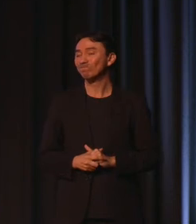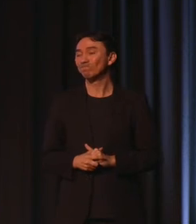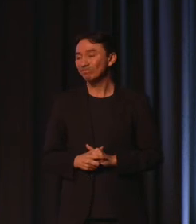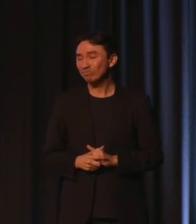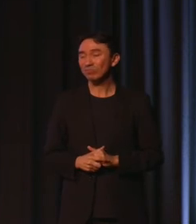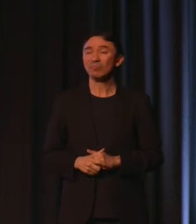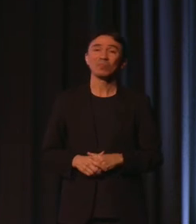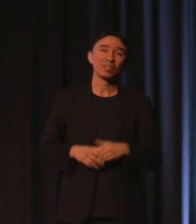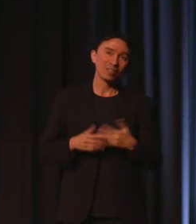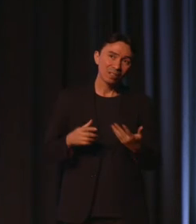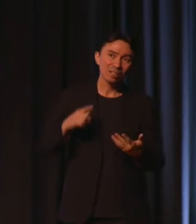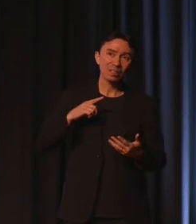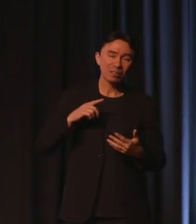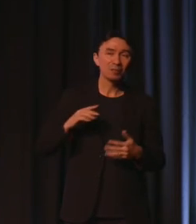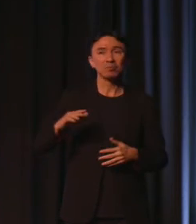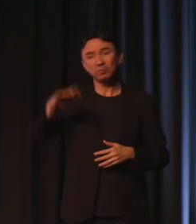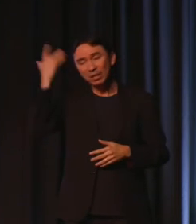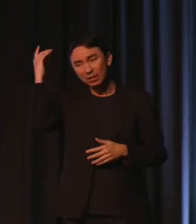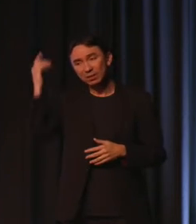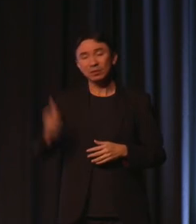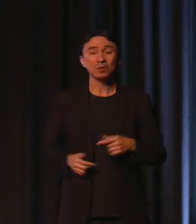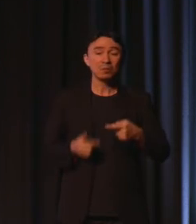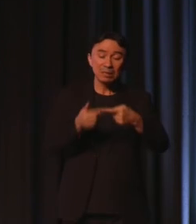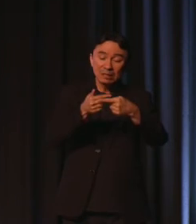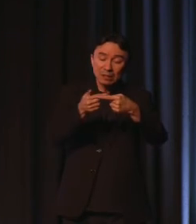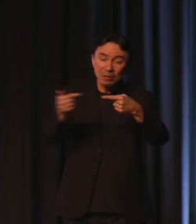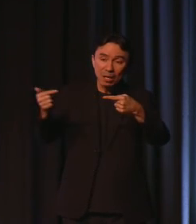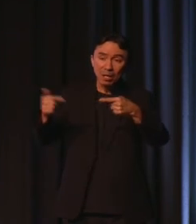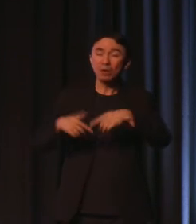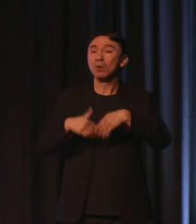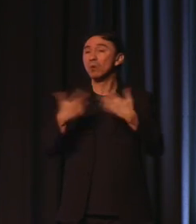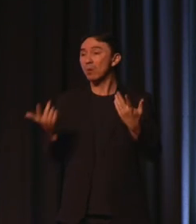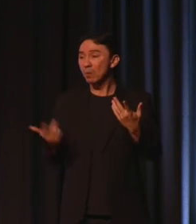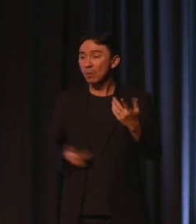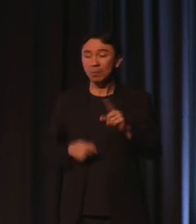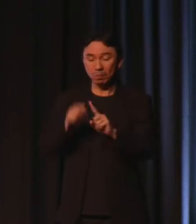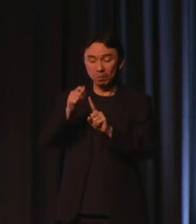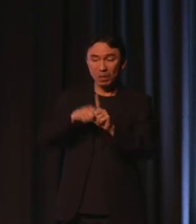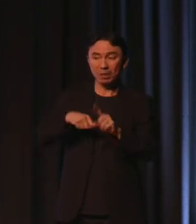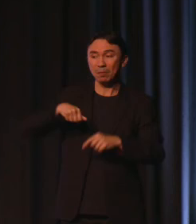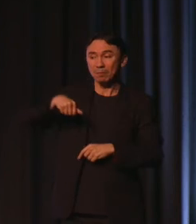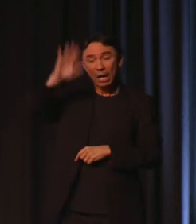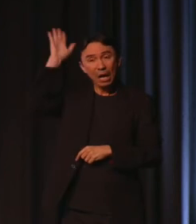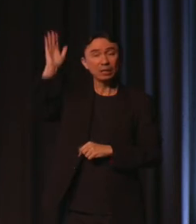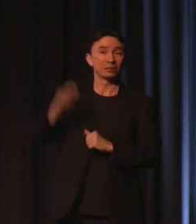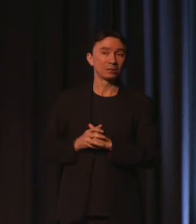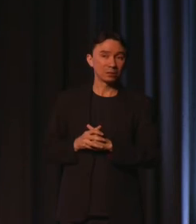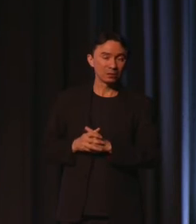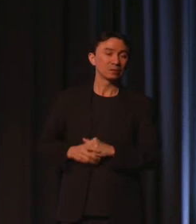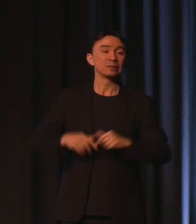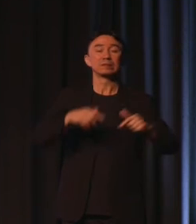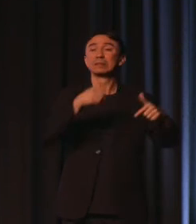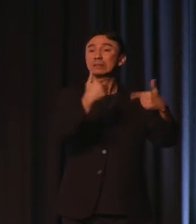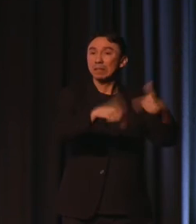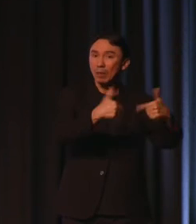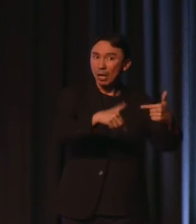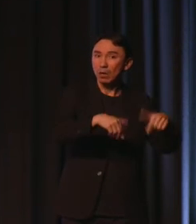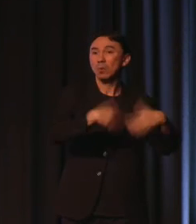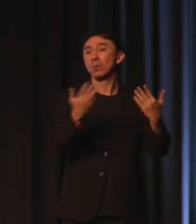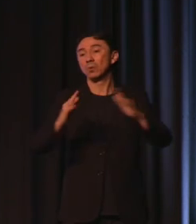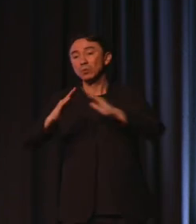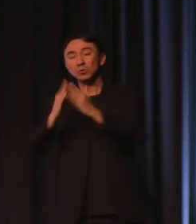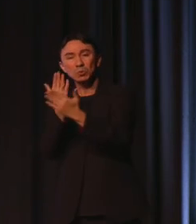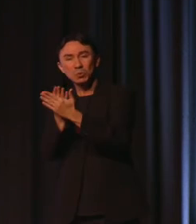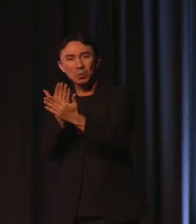uma semana ou mais de um mês. Tá? O afastamento do trabalho ou atividades escolares, né? Então, assim, basicamente,